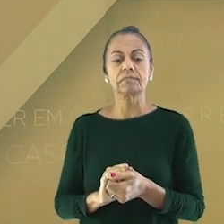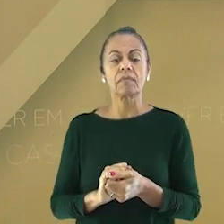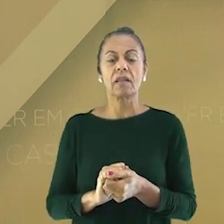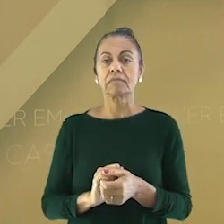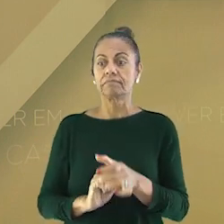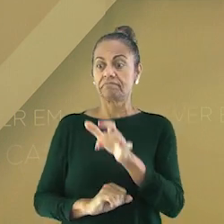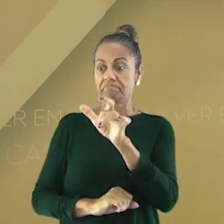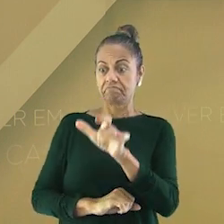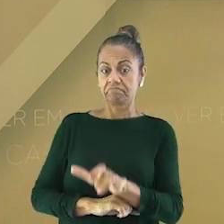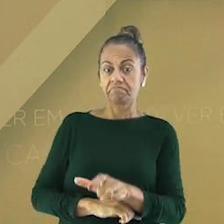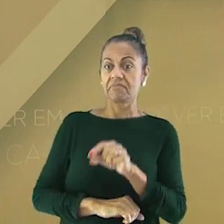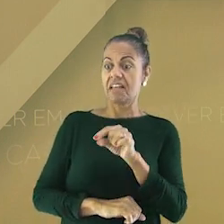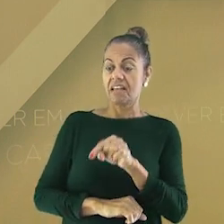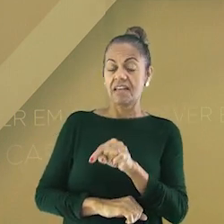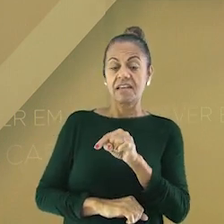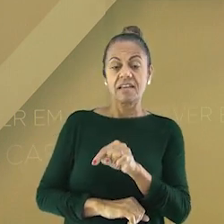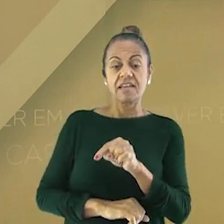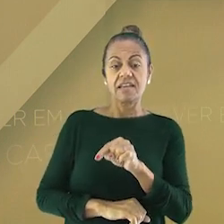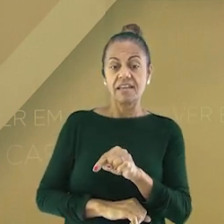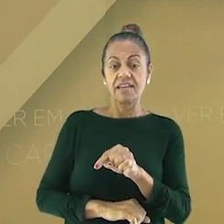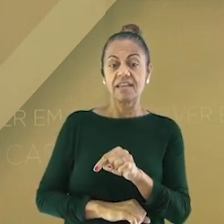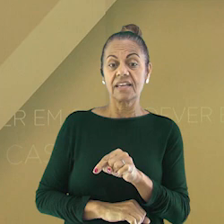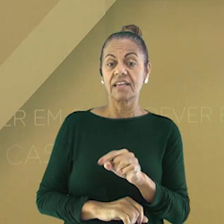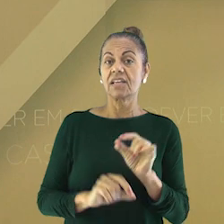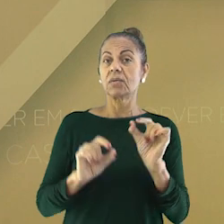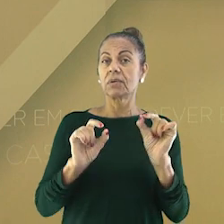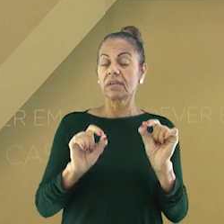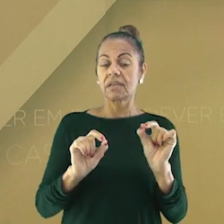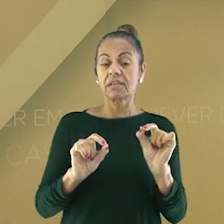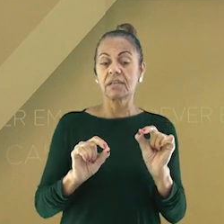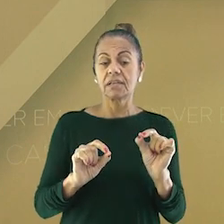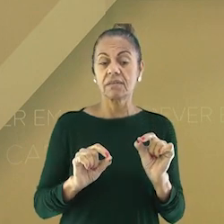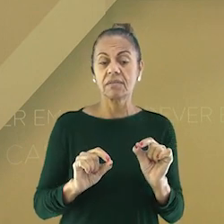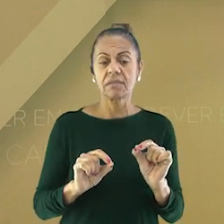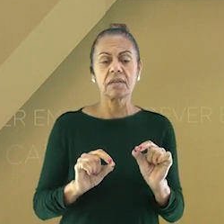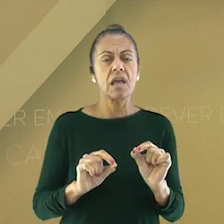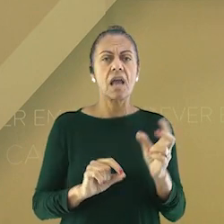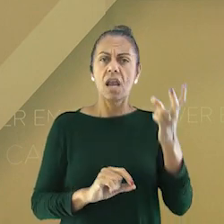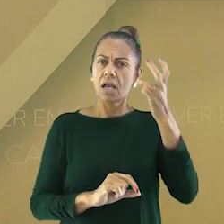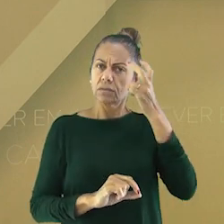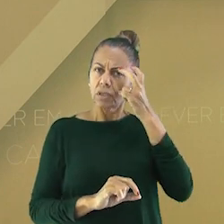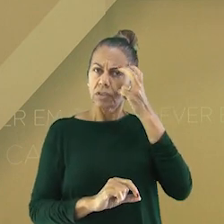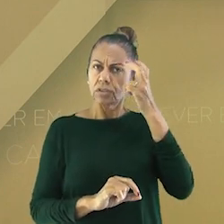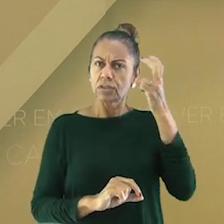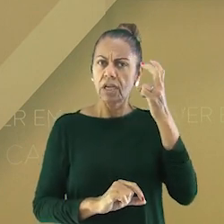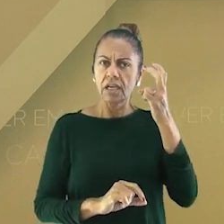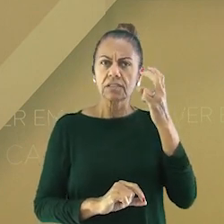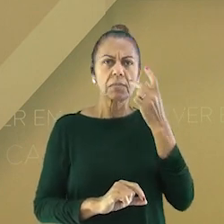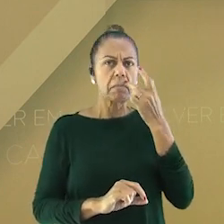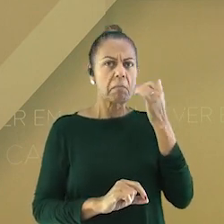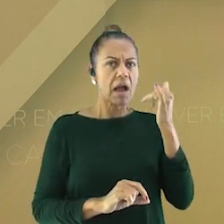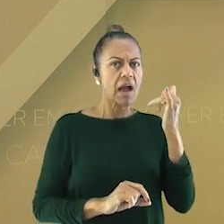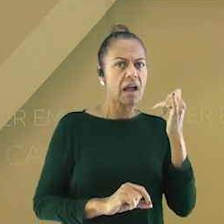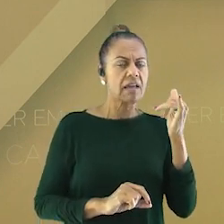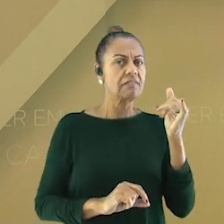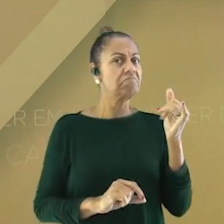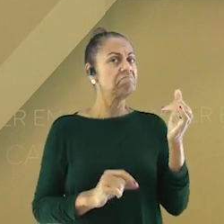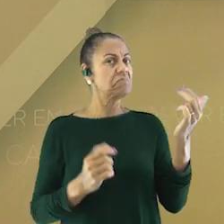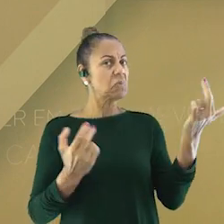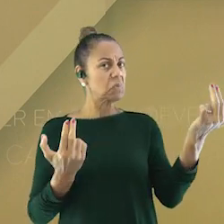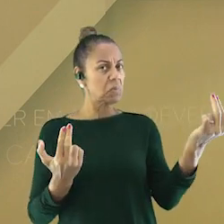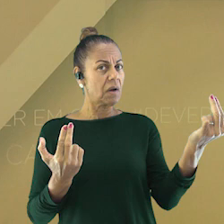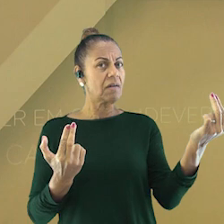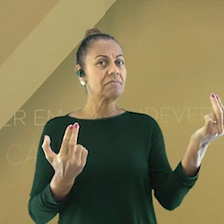um exemplo à direita. Brian is as smart as his father. Brian é